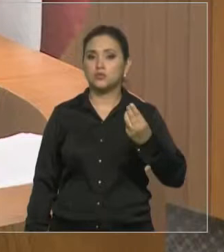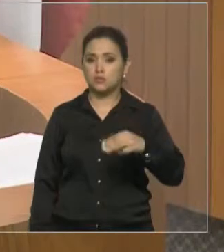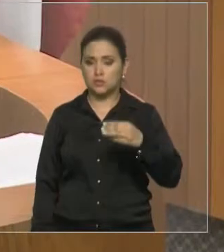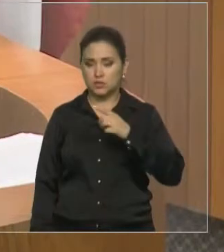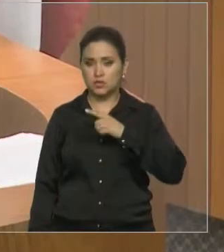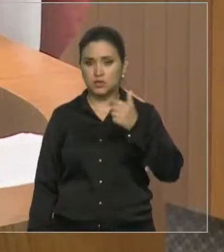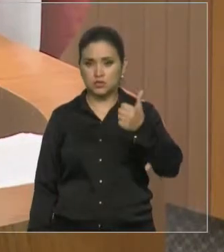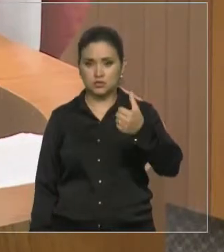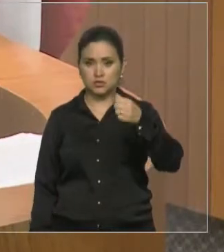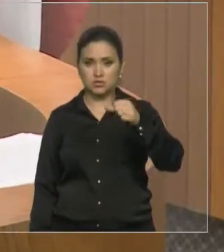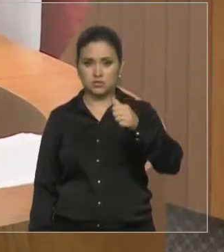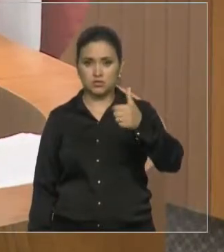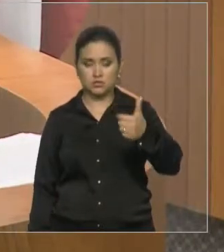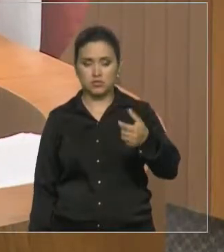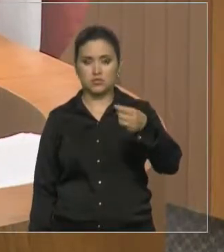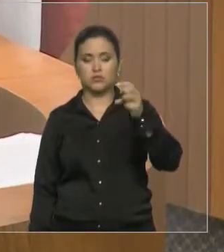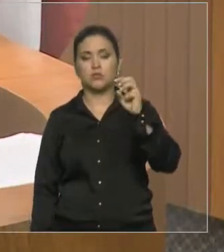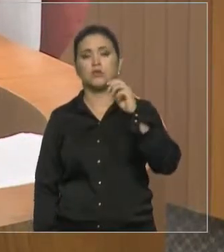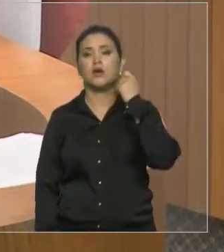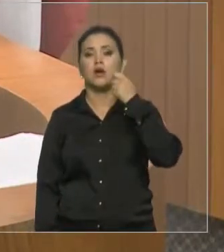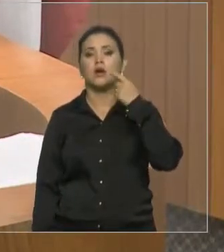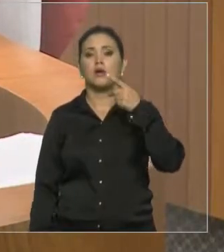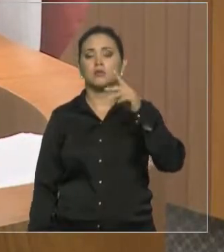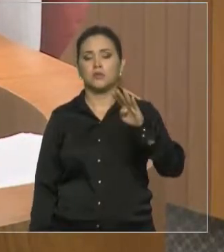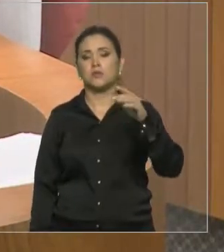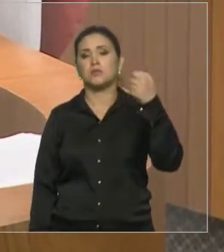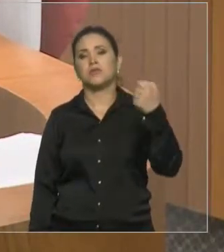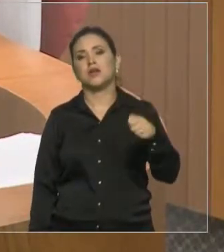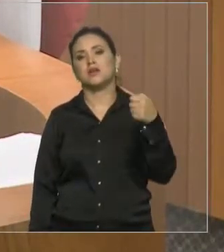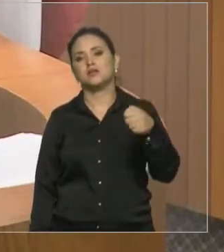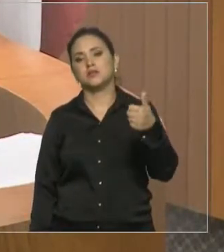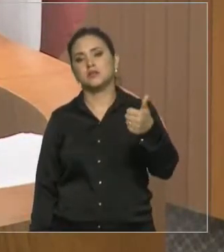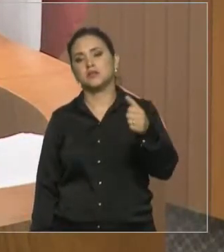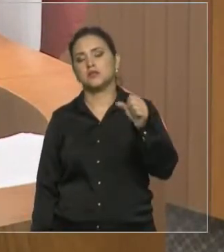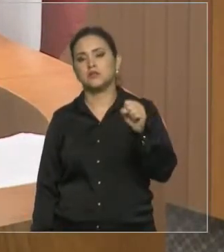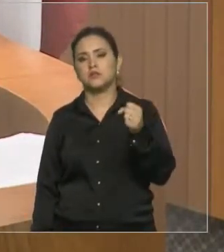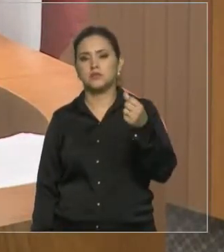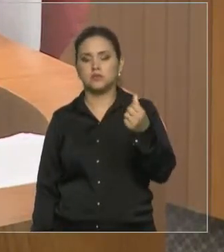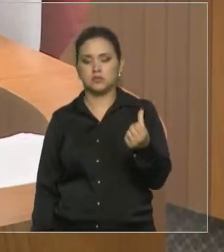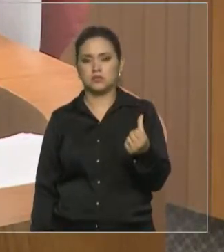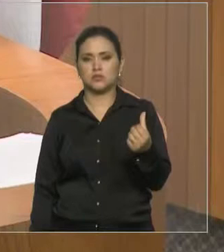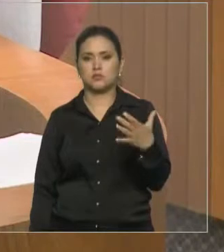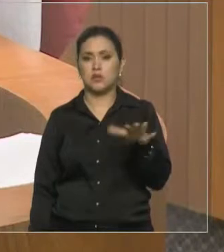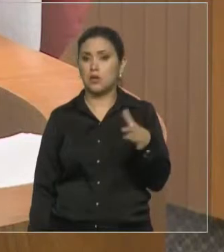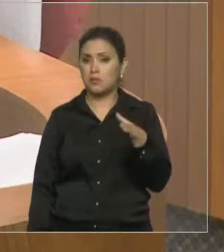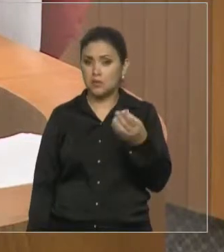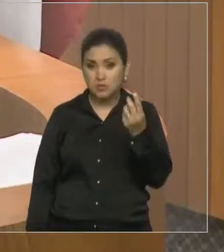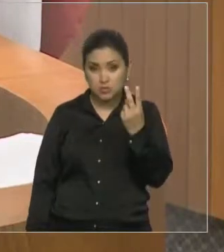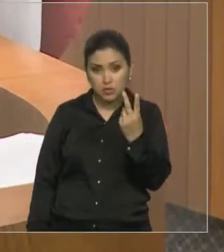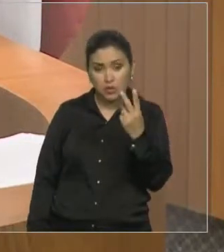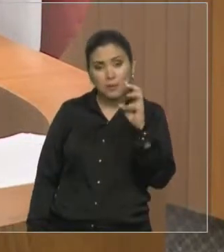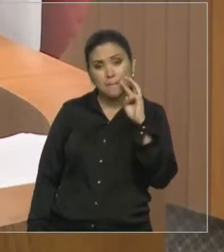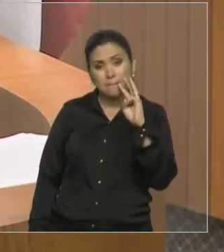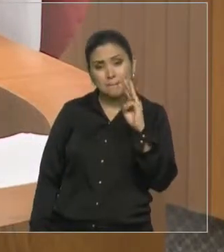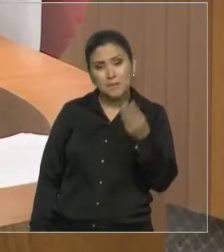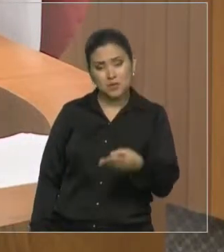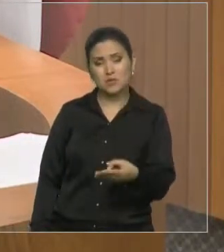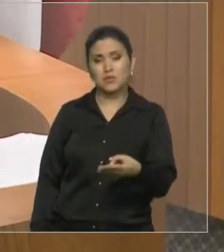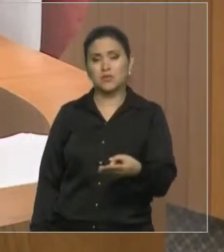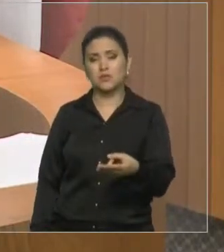um défice 386 nós temos aí uma massa de 2 milhões e meio de maranhenses que trabalham e não têm acesso a um advogado